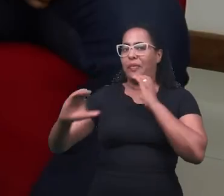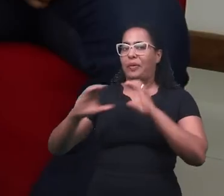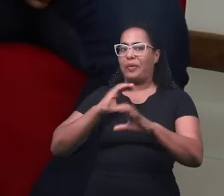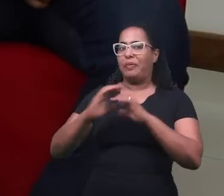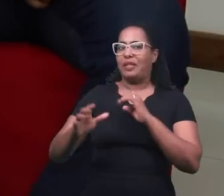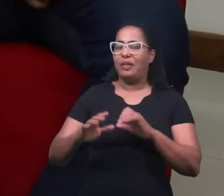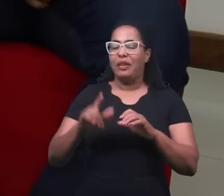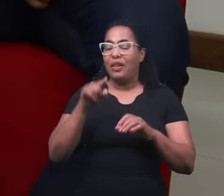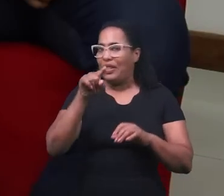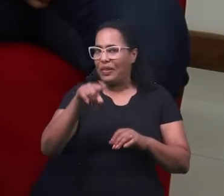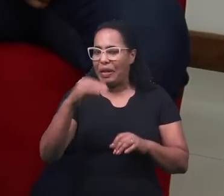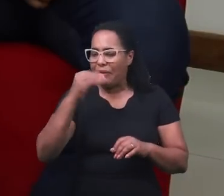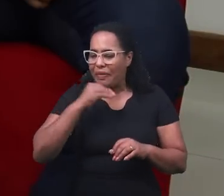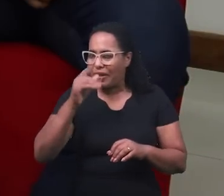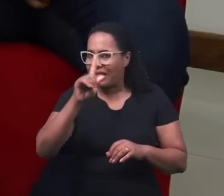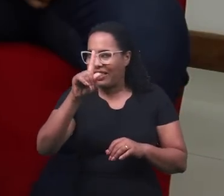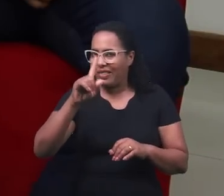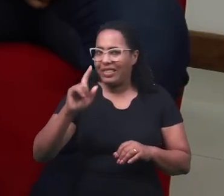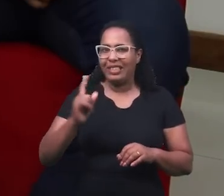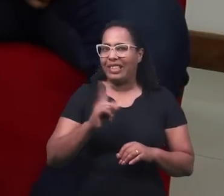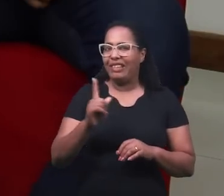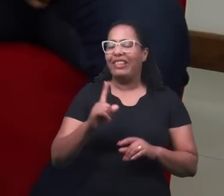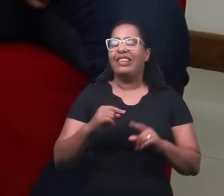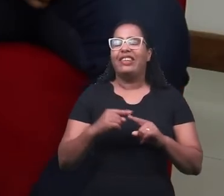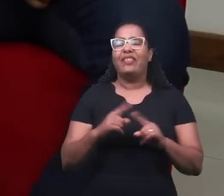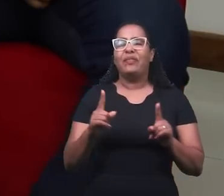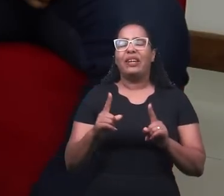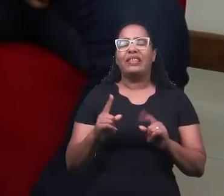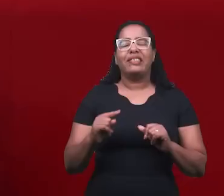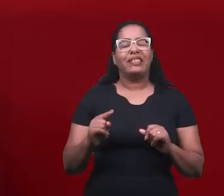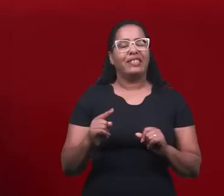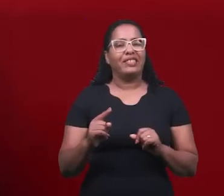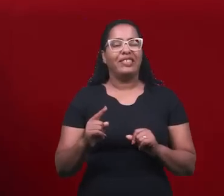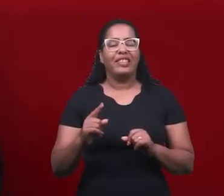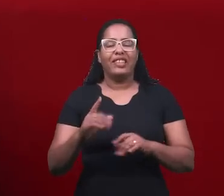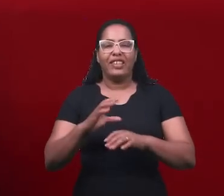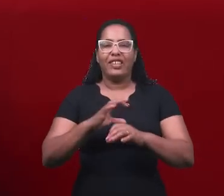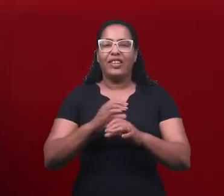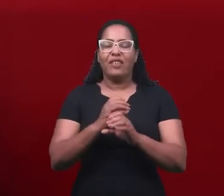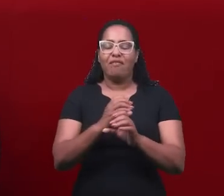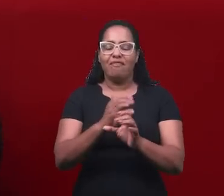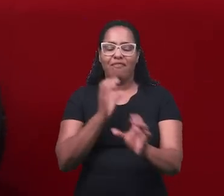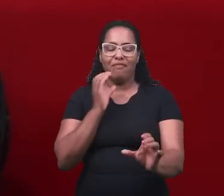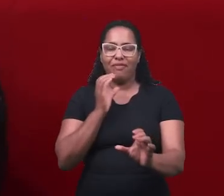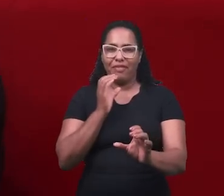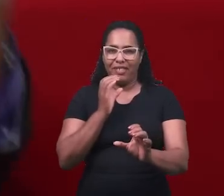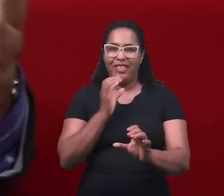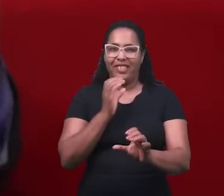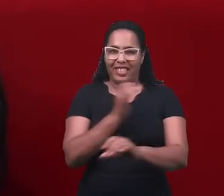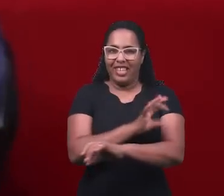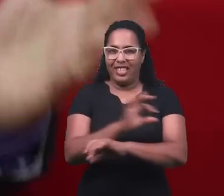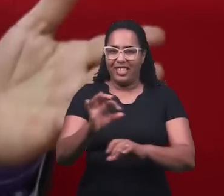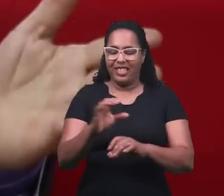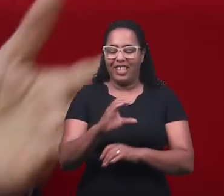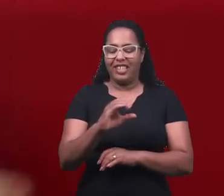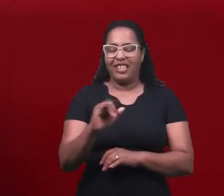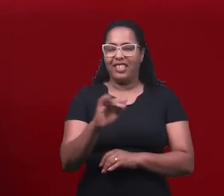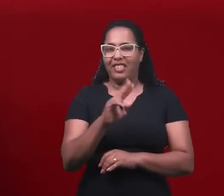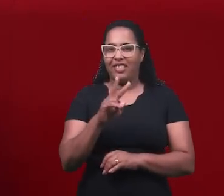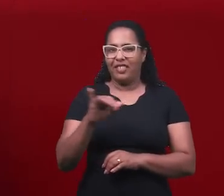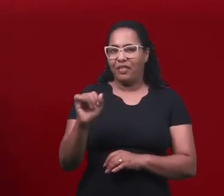eu queria. Não é para te desanimar, não. Eu acho que, assim, eu não fiz engenharia civil só por fazer. Eu queria